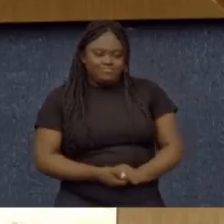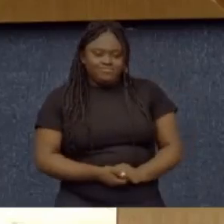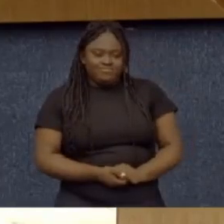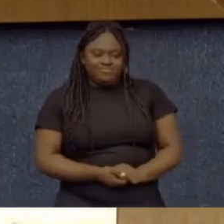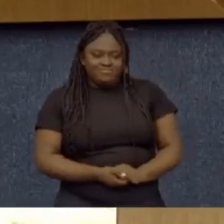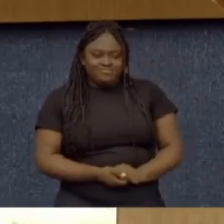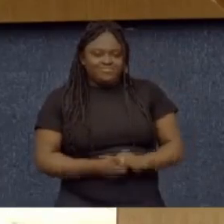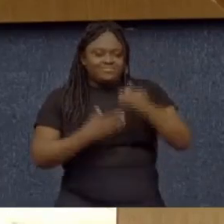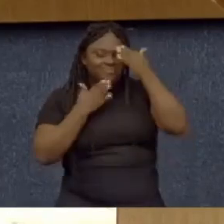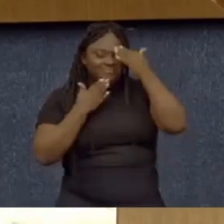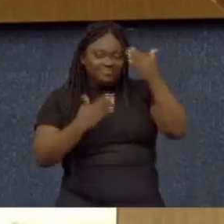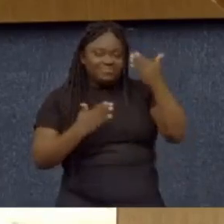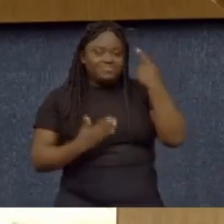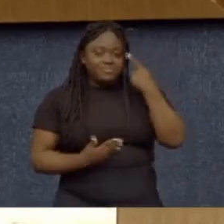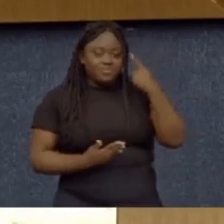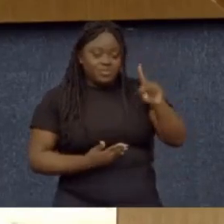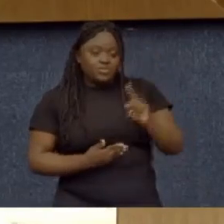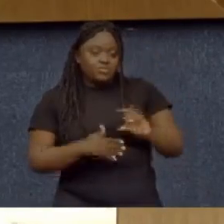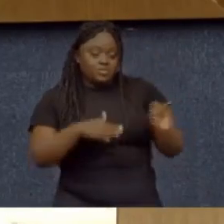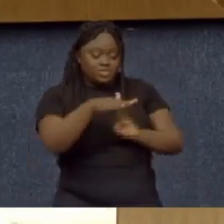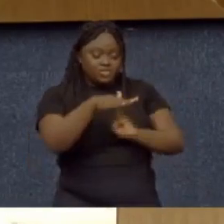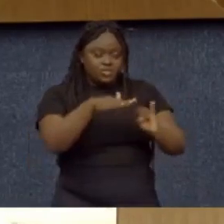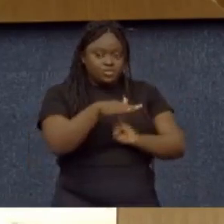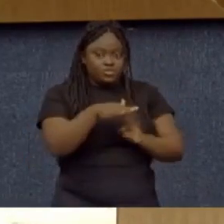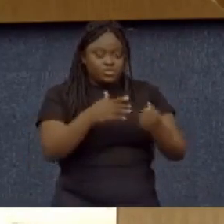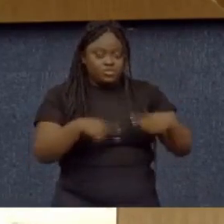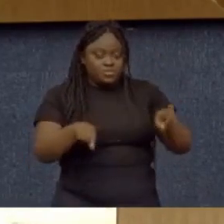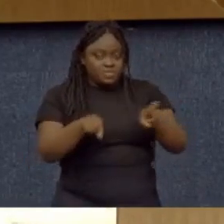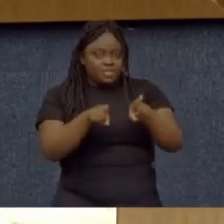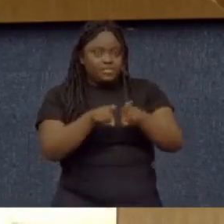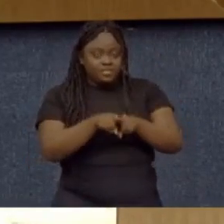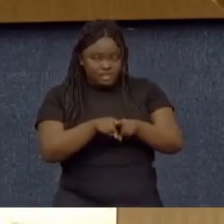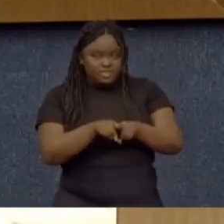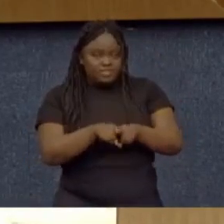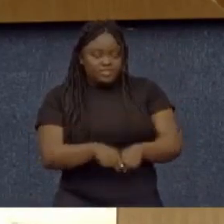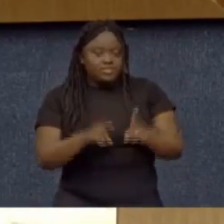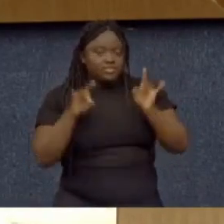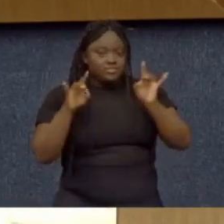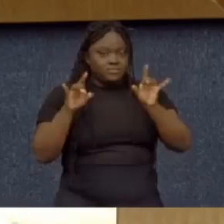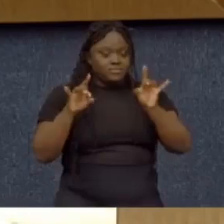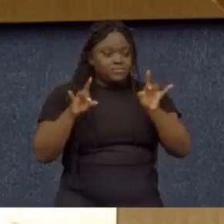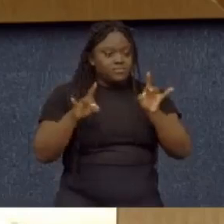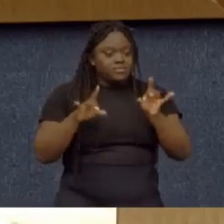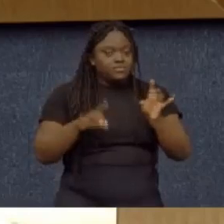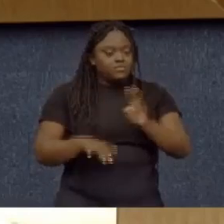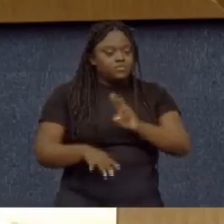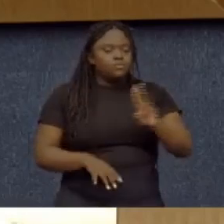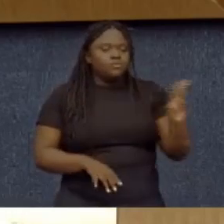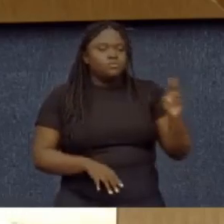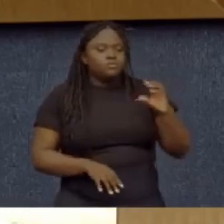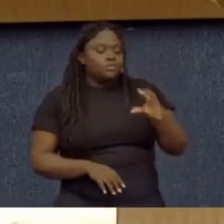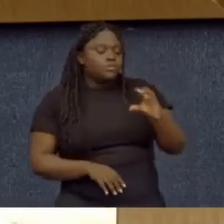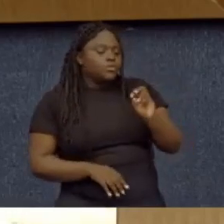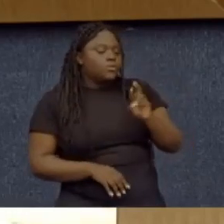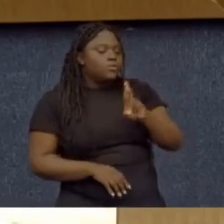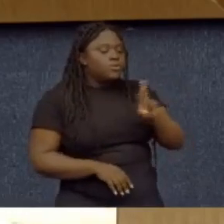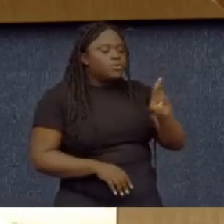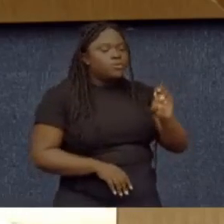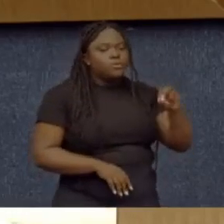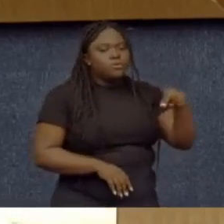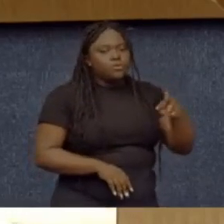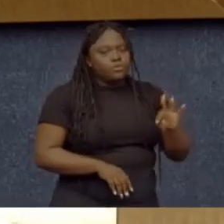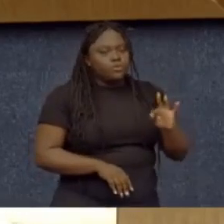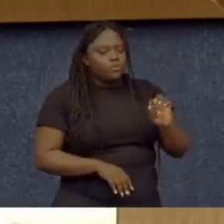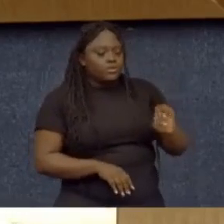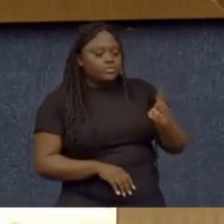Agradeço, por último, as nossas instituições parceiras, em especial o Corrente do Bem, na pessoa de seu